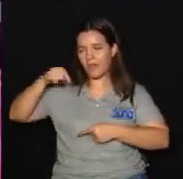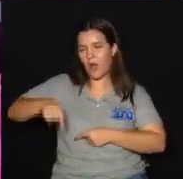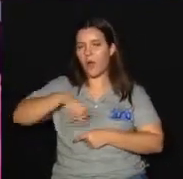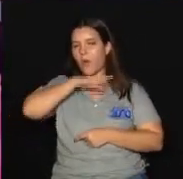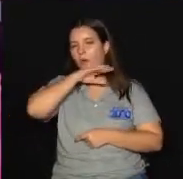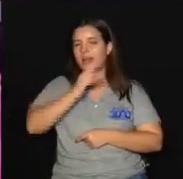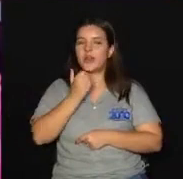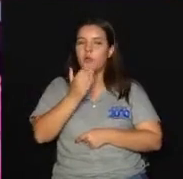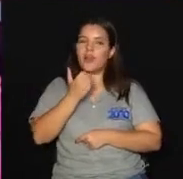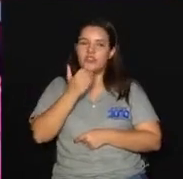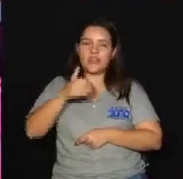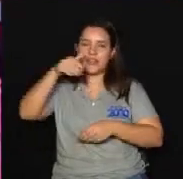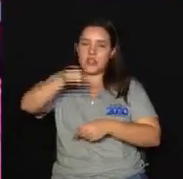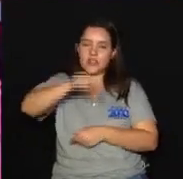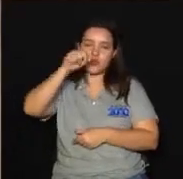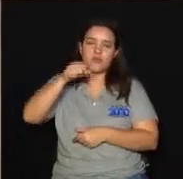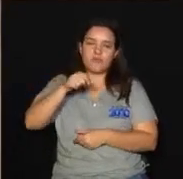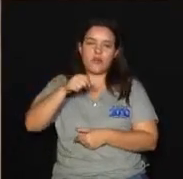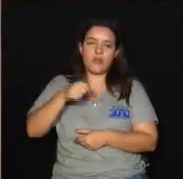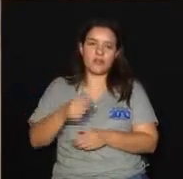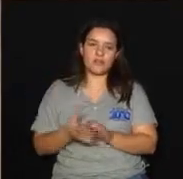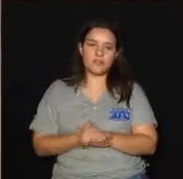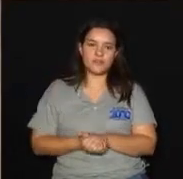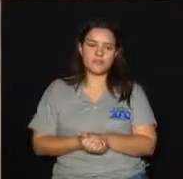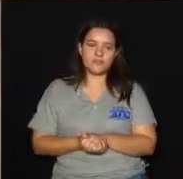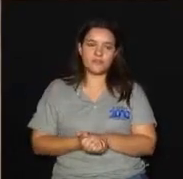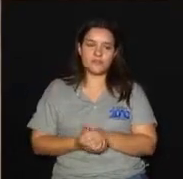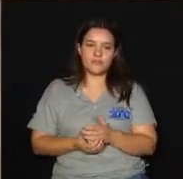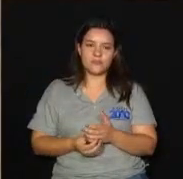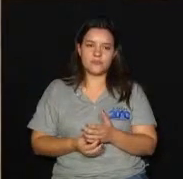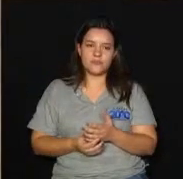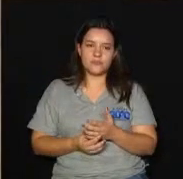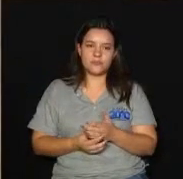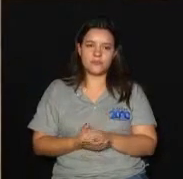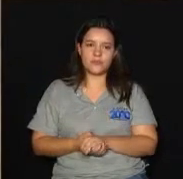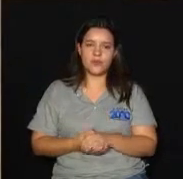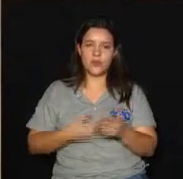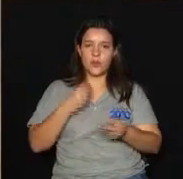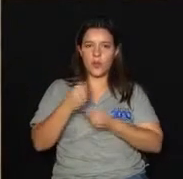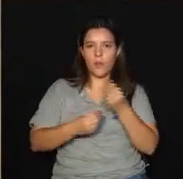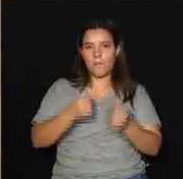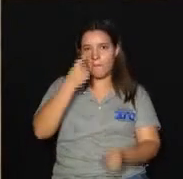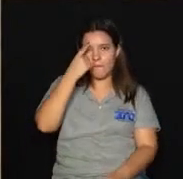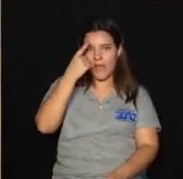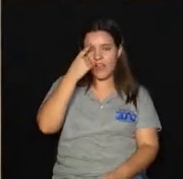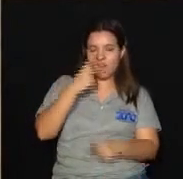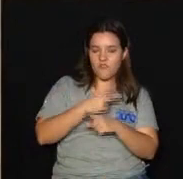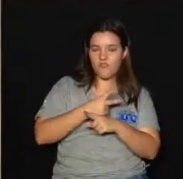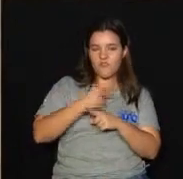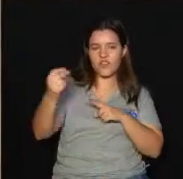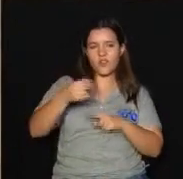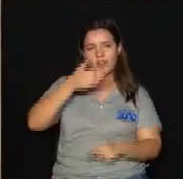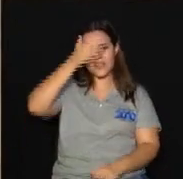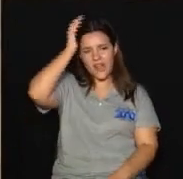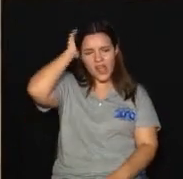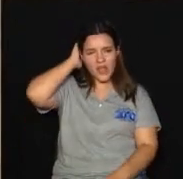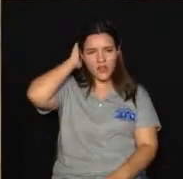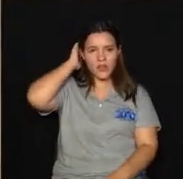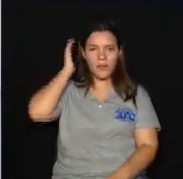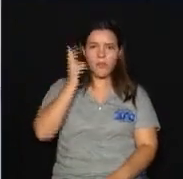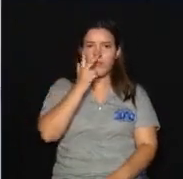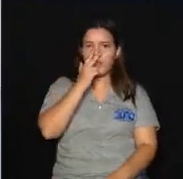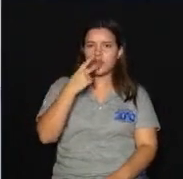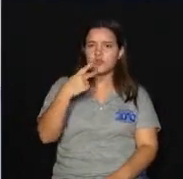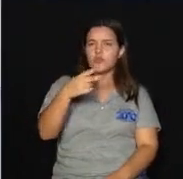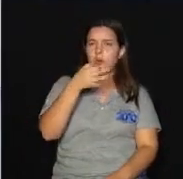adianta. Ô Paulo, que análise que você faz dessa vitória do Dário Saad? Qual foi o mérito,